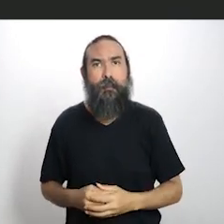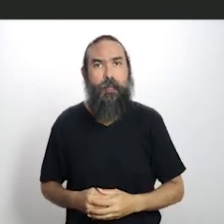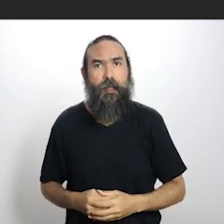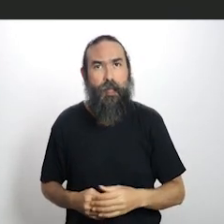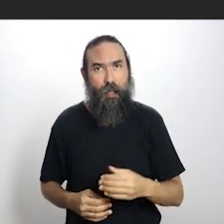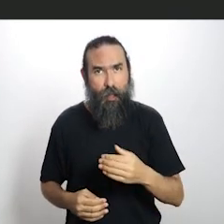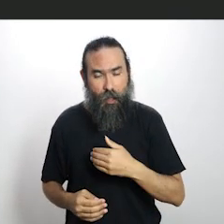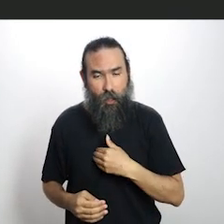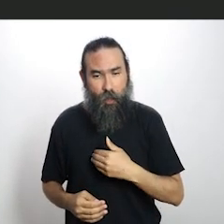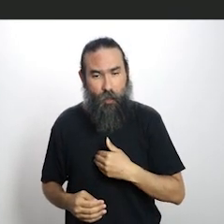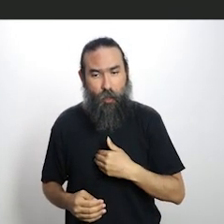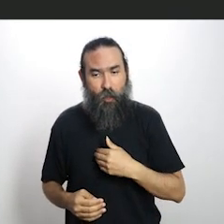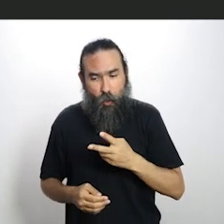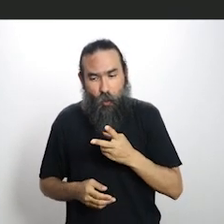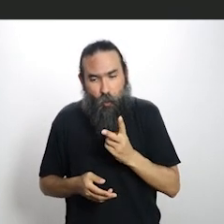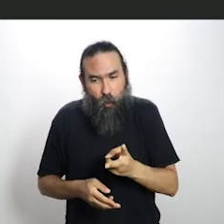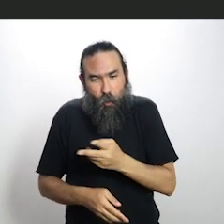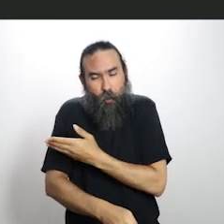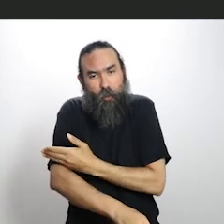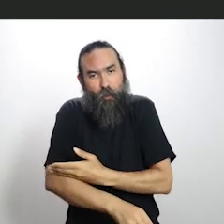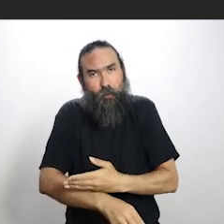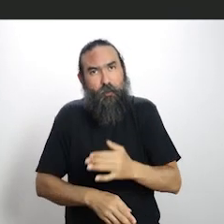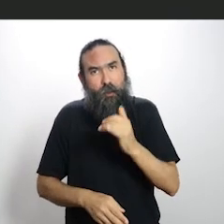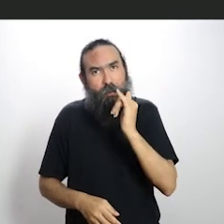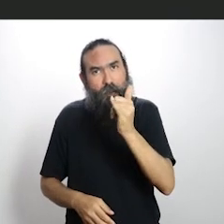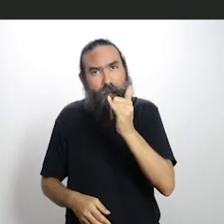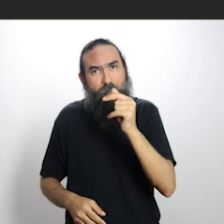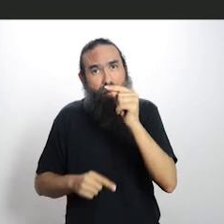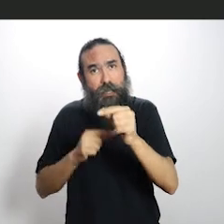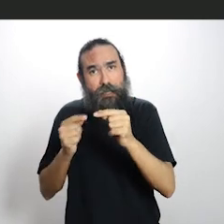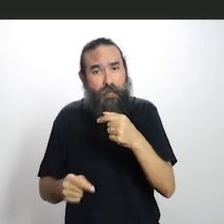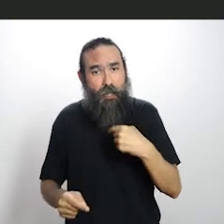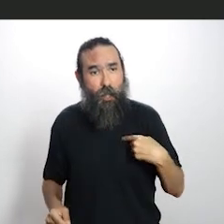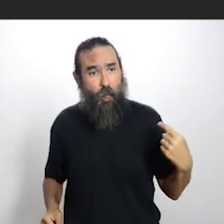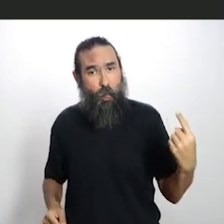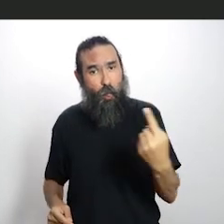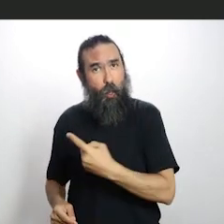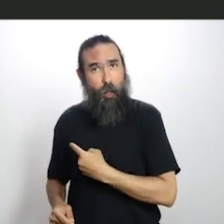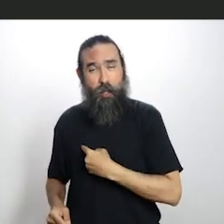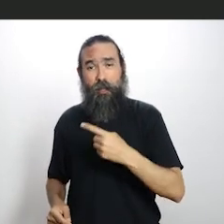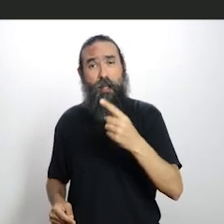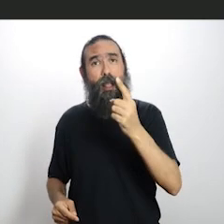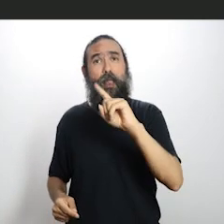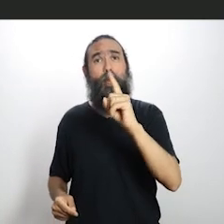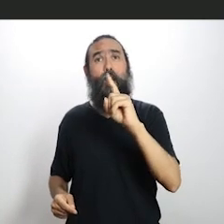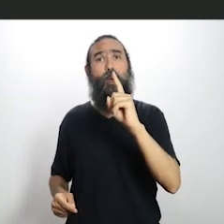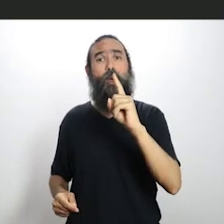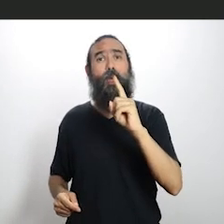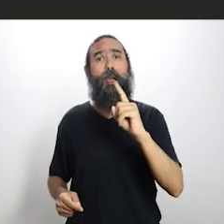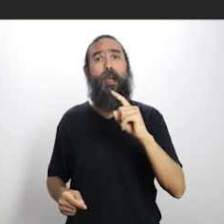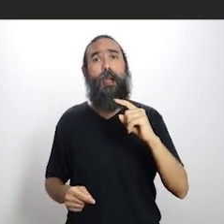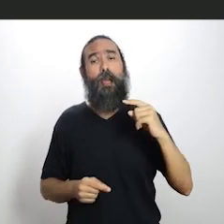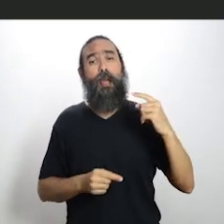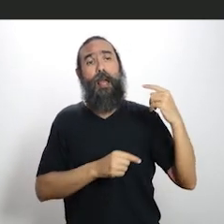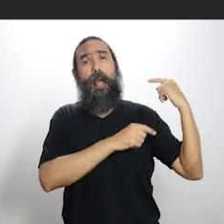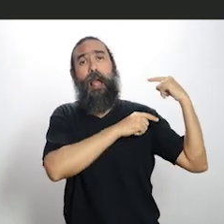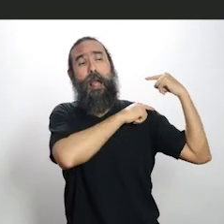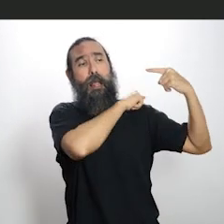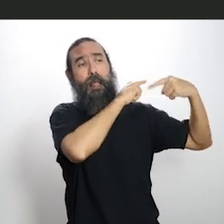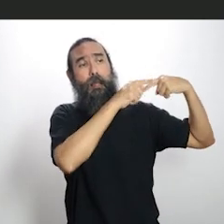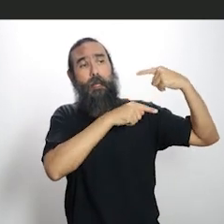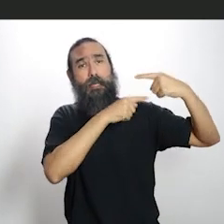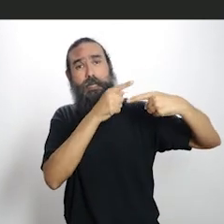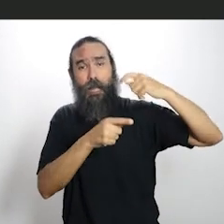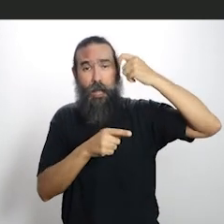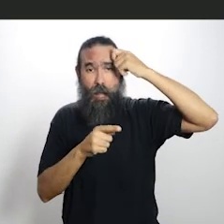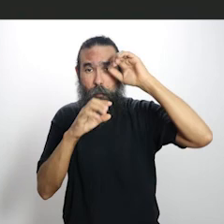nós somos quilombola remanescência é uma palavra que significa que eu não queira resquícios então quando a